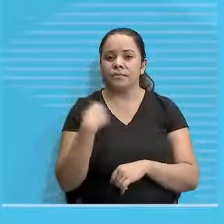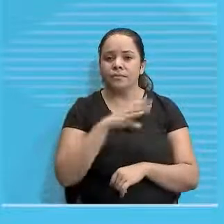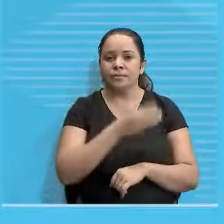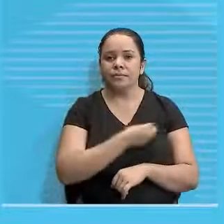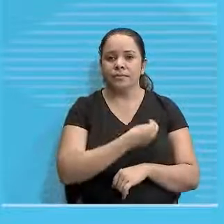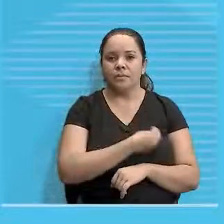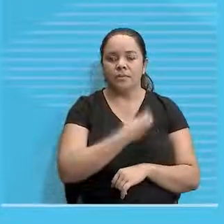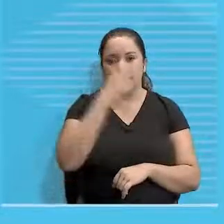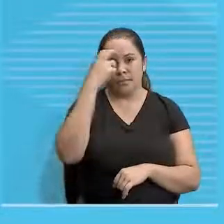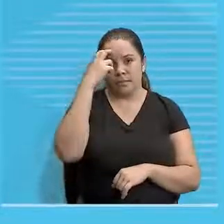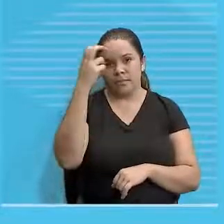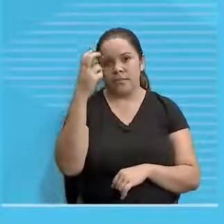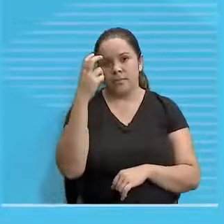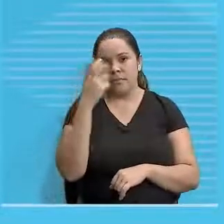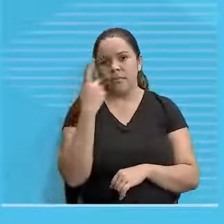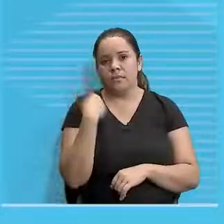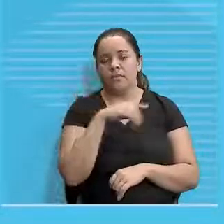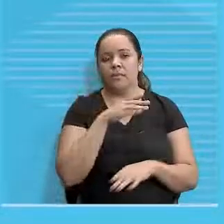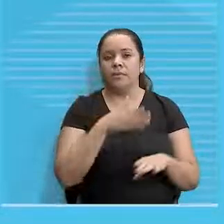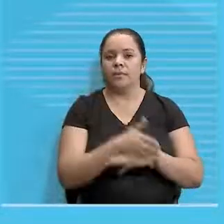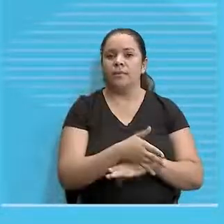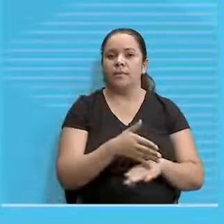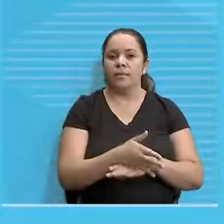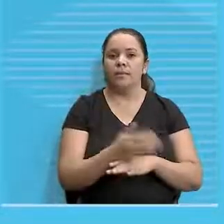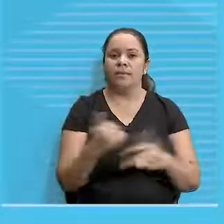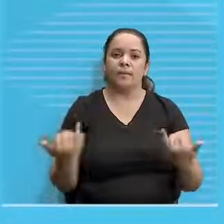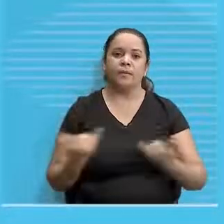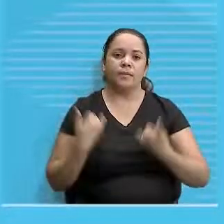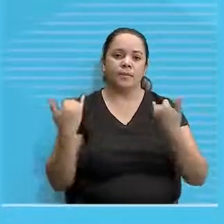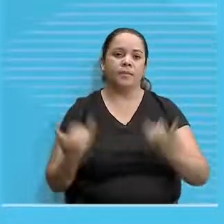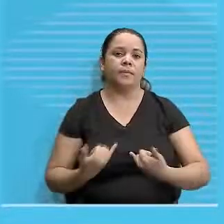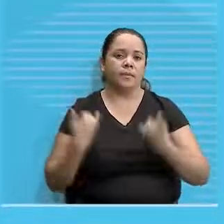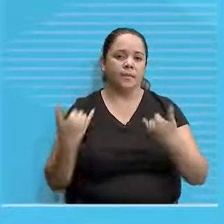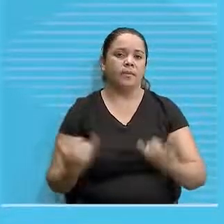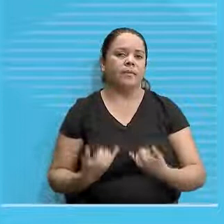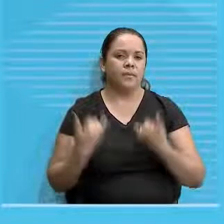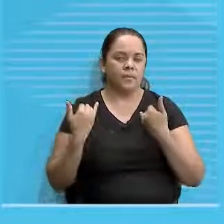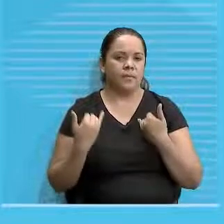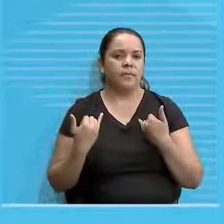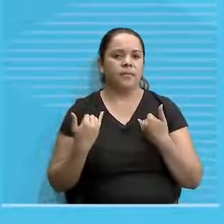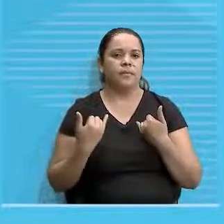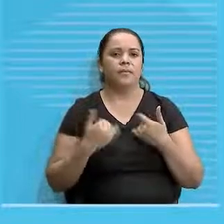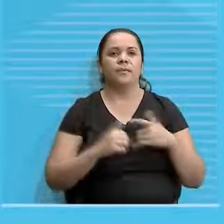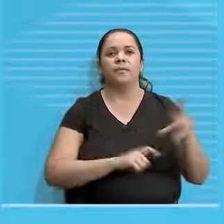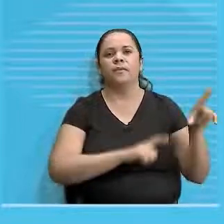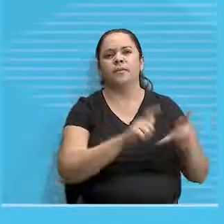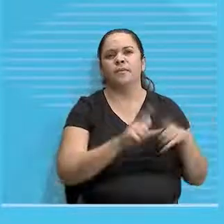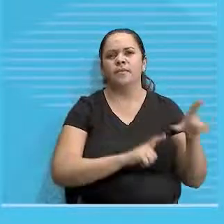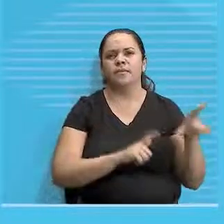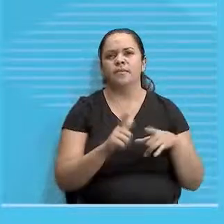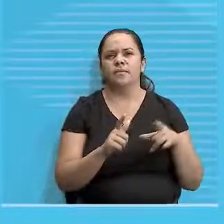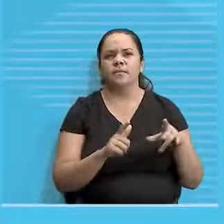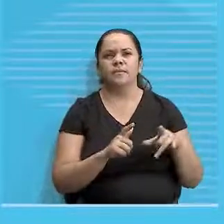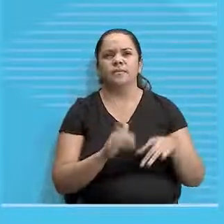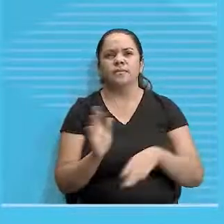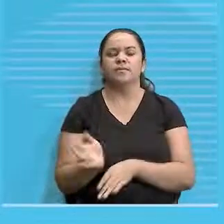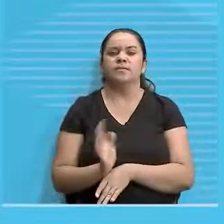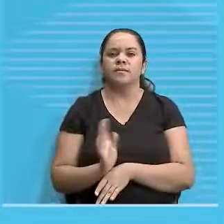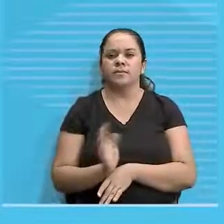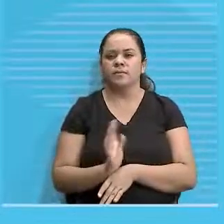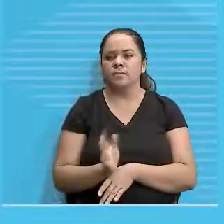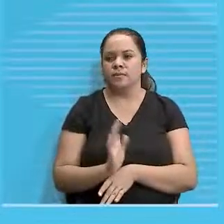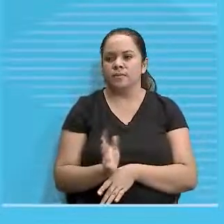está inserido, as informações que a gente tem da mídia, da televisão, do cinema, tudo isso